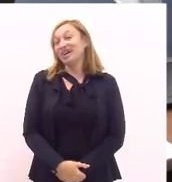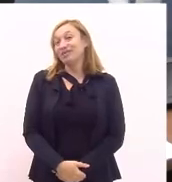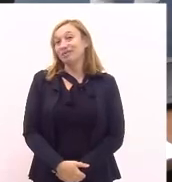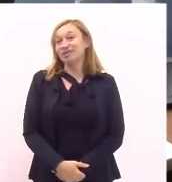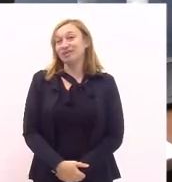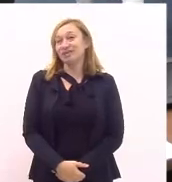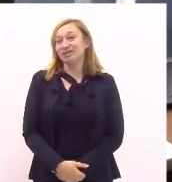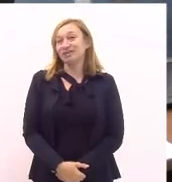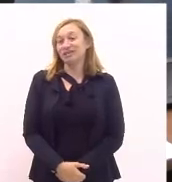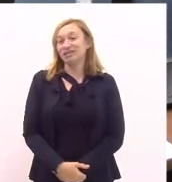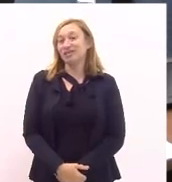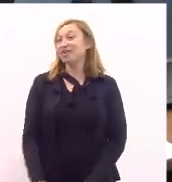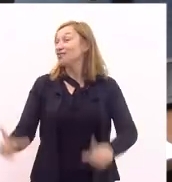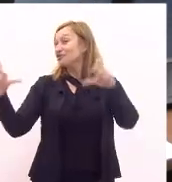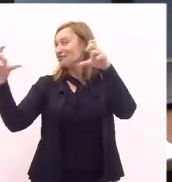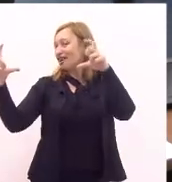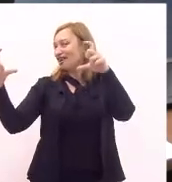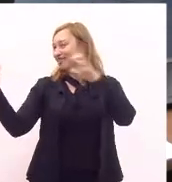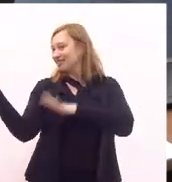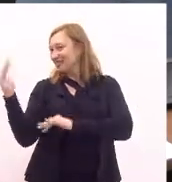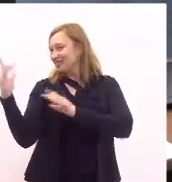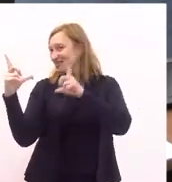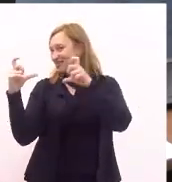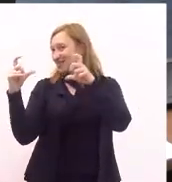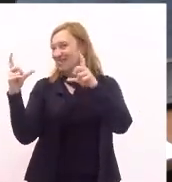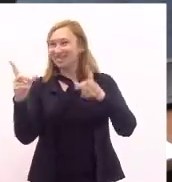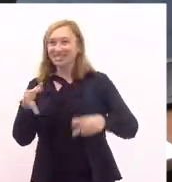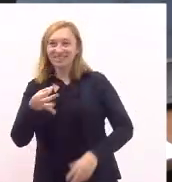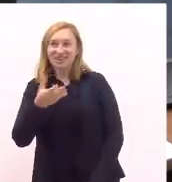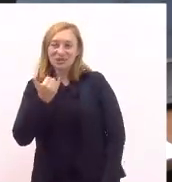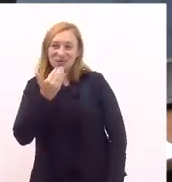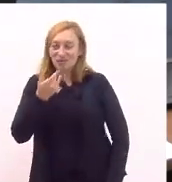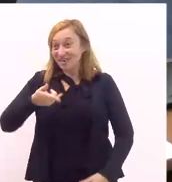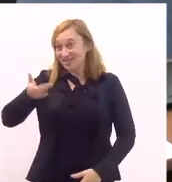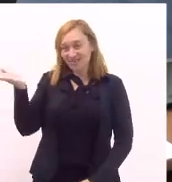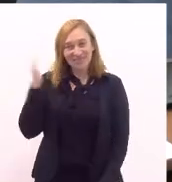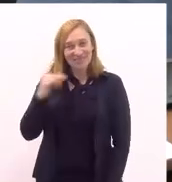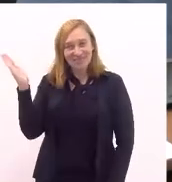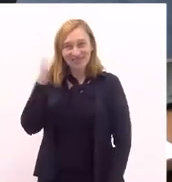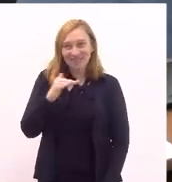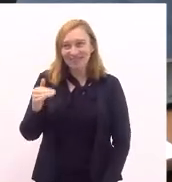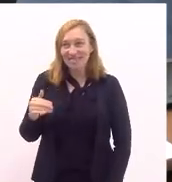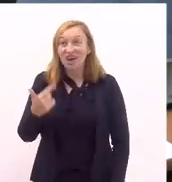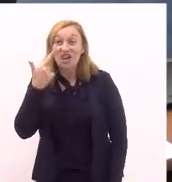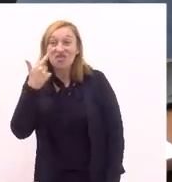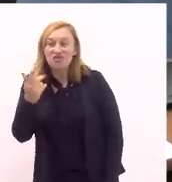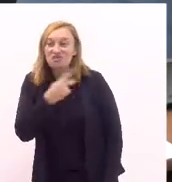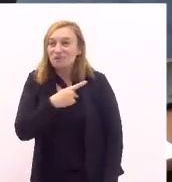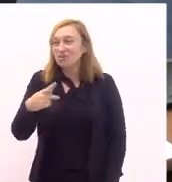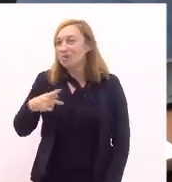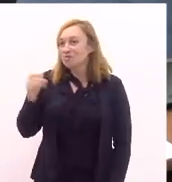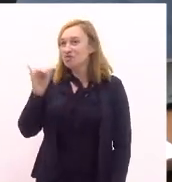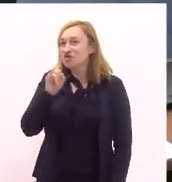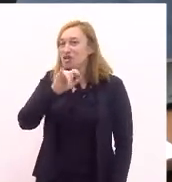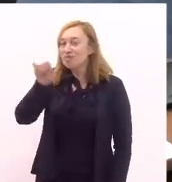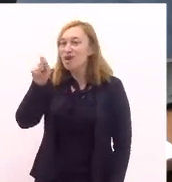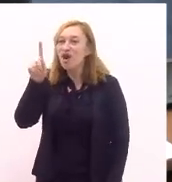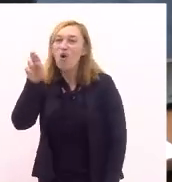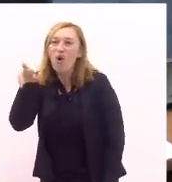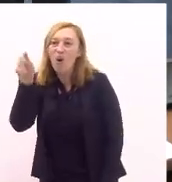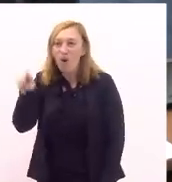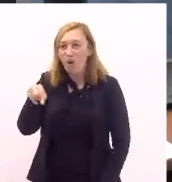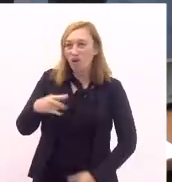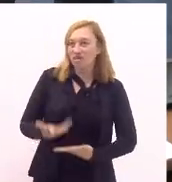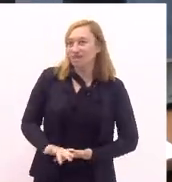e vamos a foto gente o coquetel aqueles que não conseguiram eu vi aí o pastor gilberlon gente